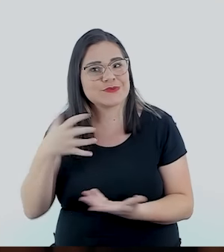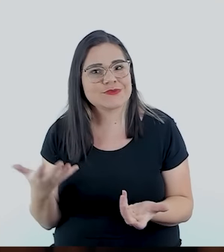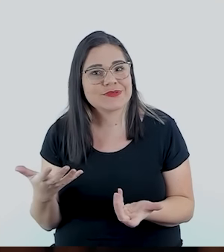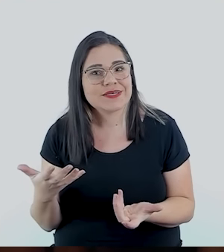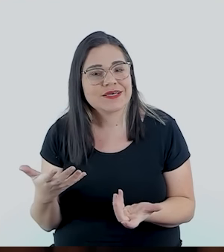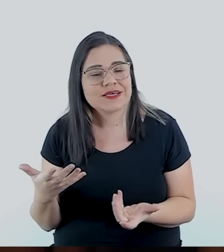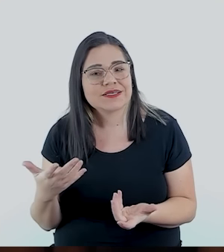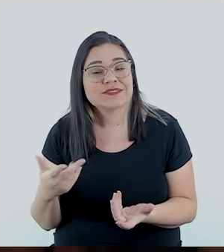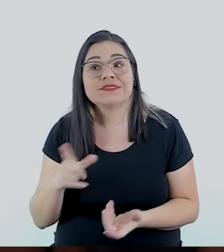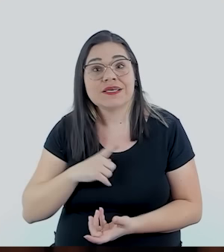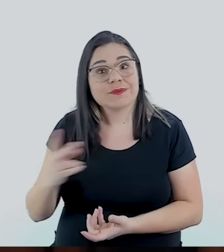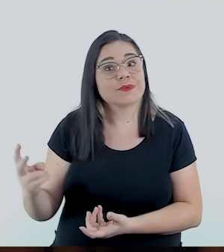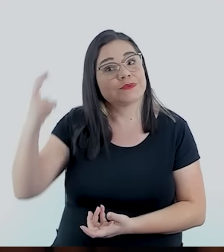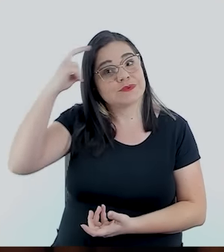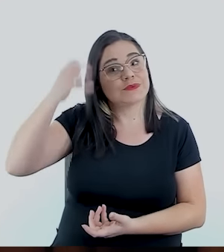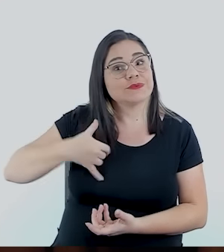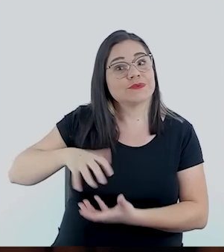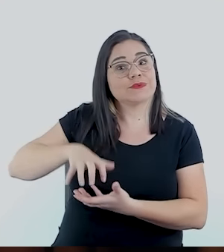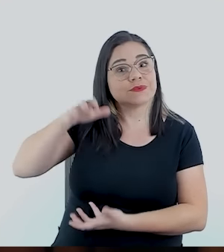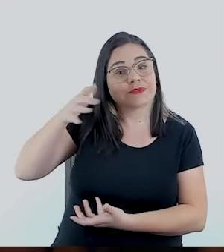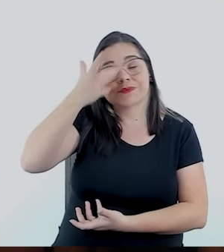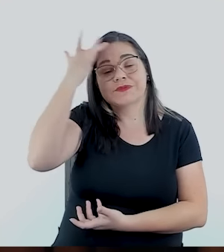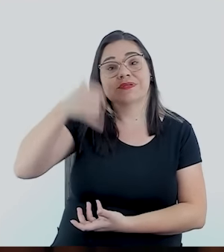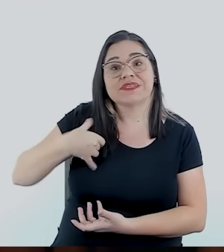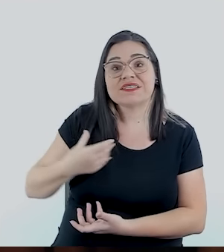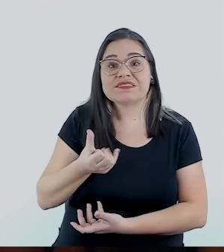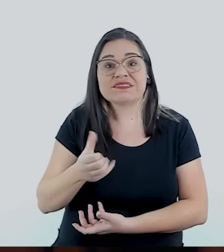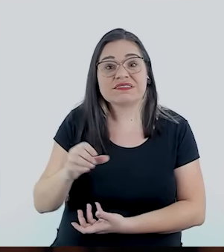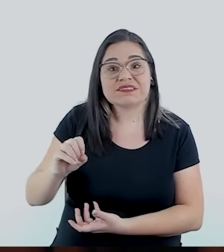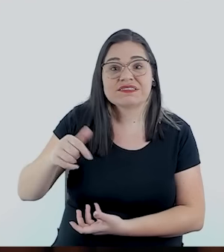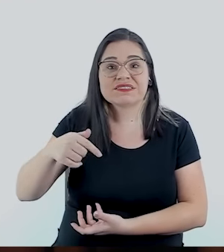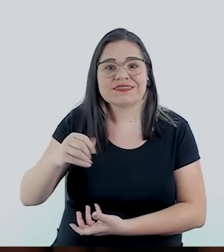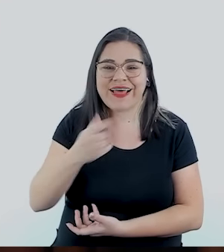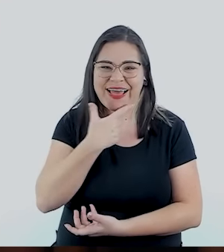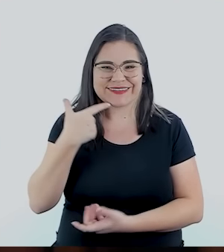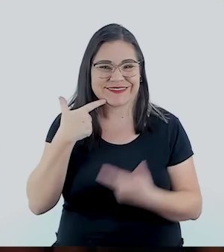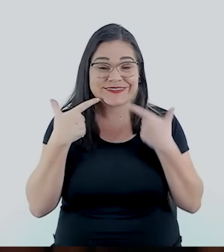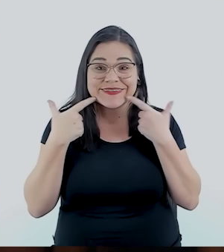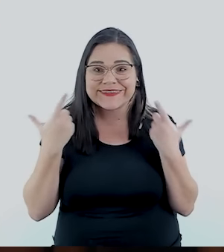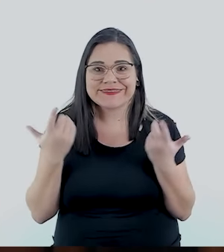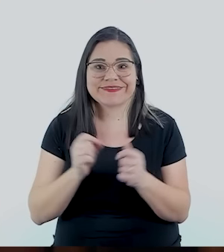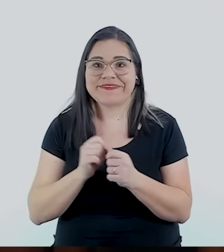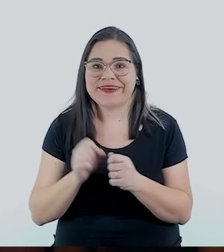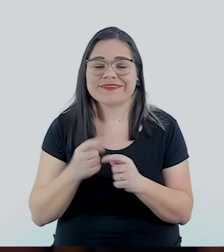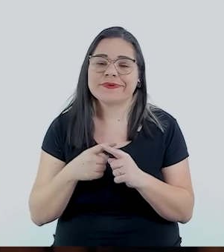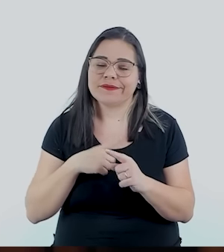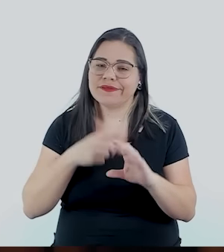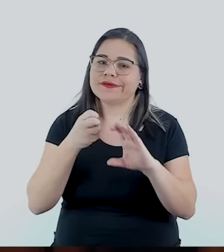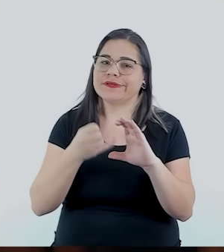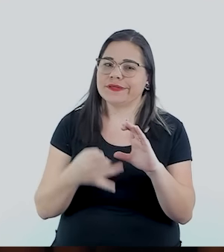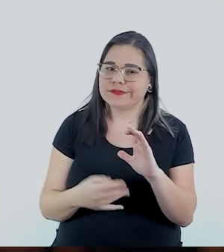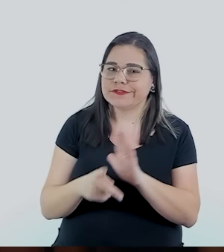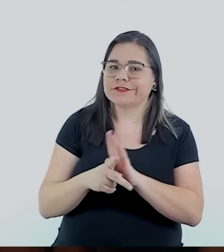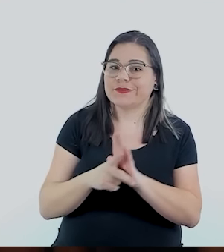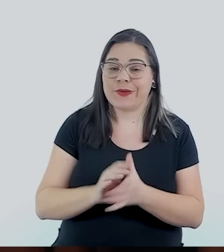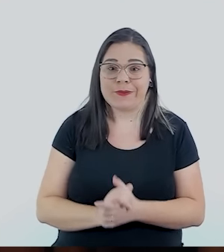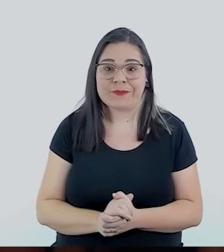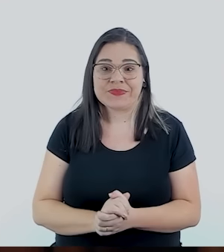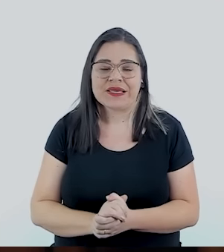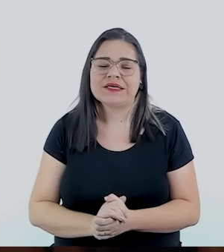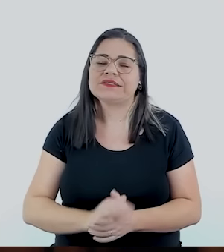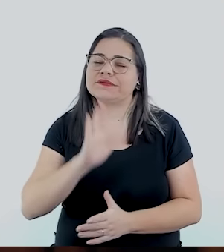cultura de idosos mesmo pessoa com mais de 60 70 anos atenderam o público sorriso na cara porque tem né Essa característica e então